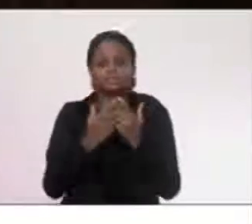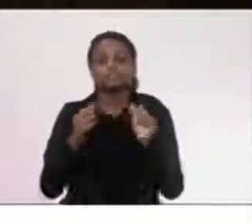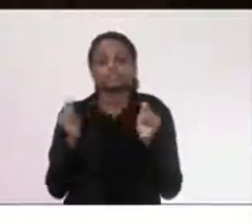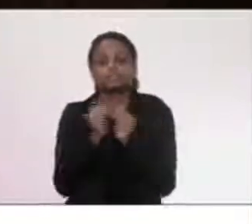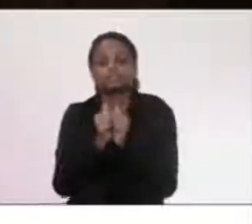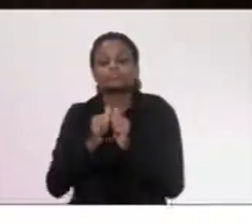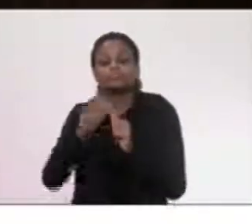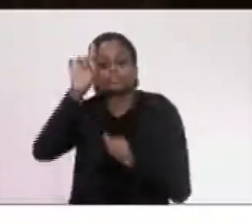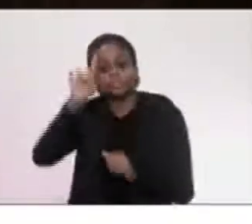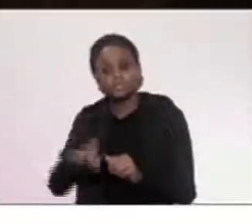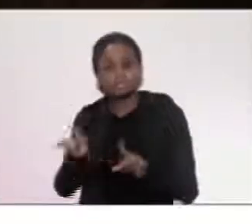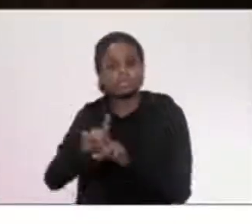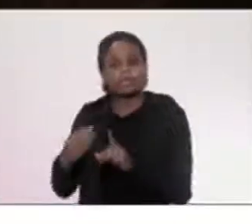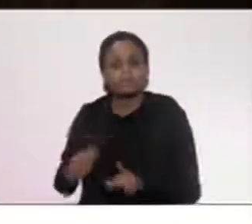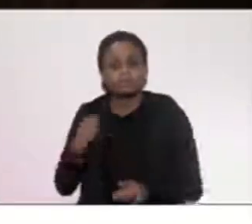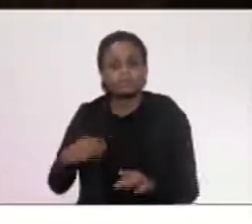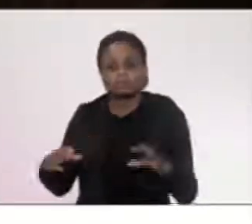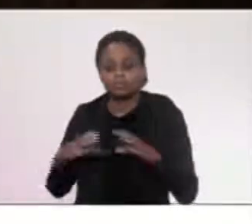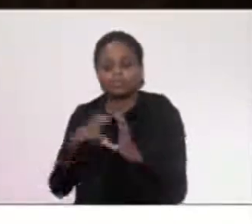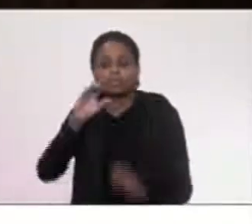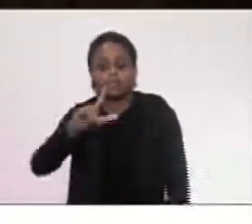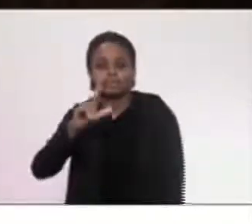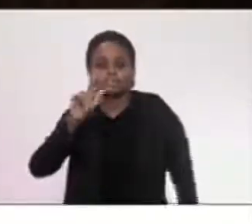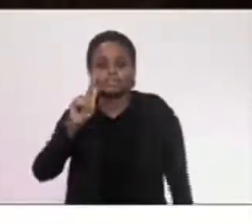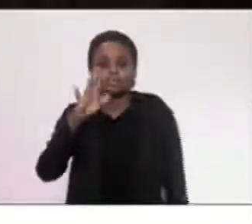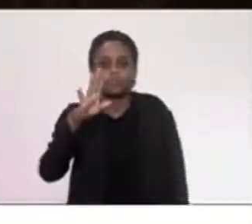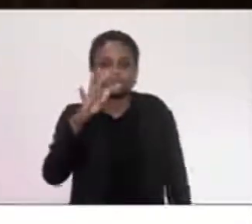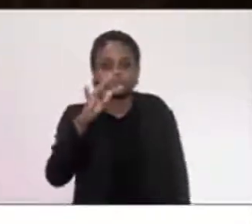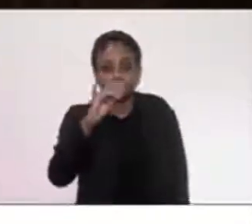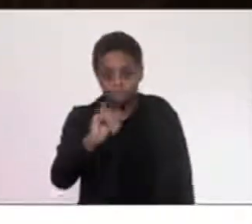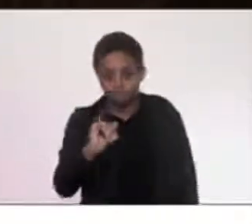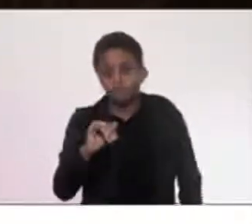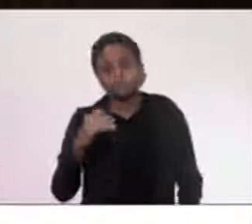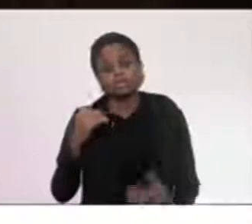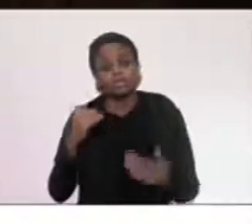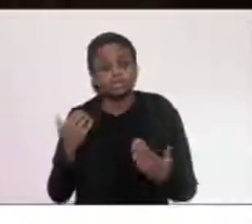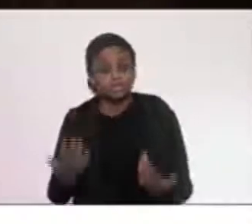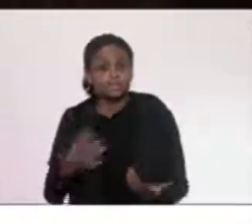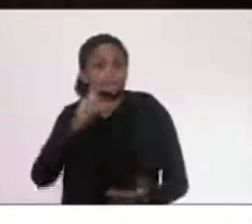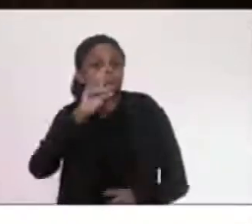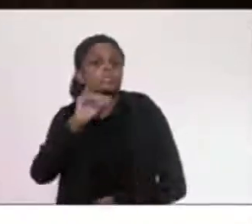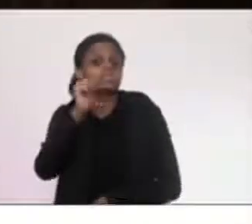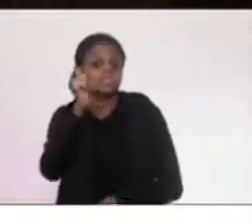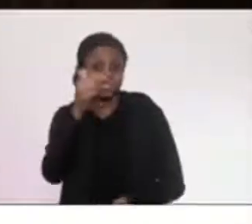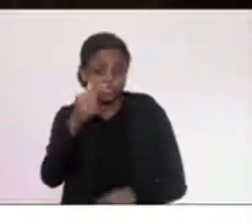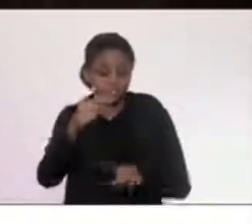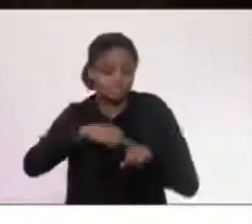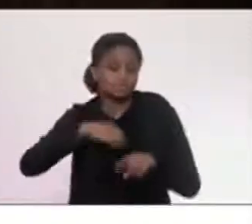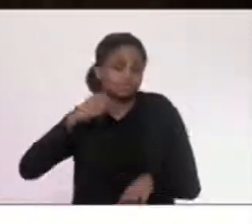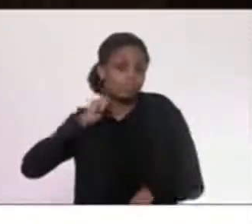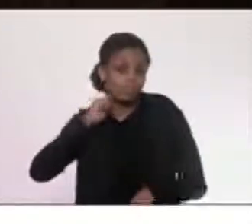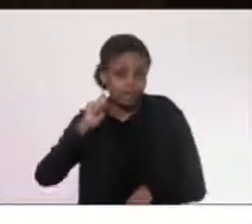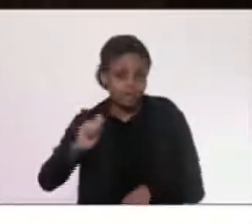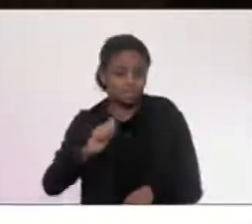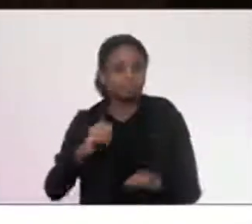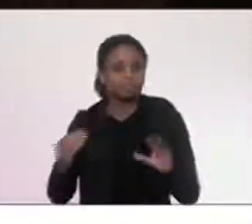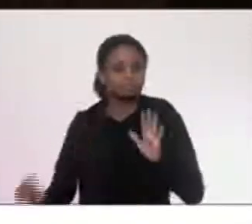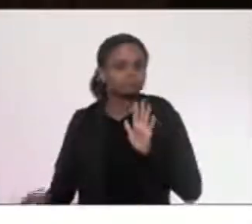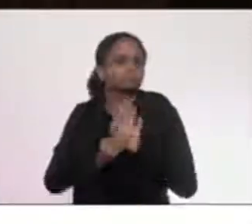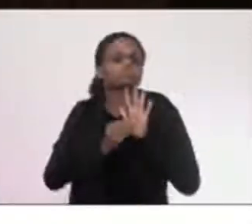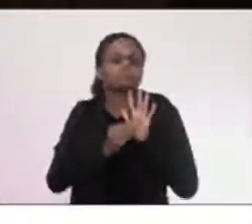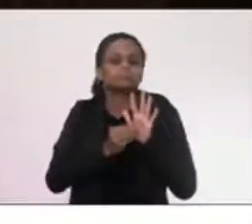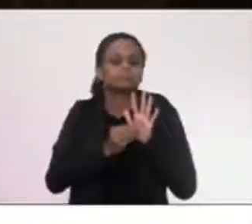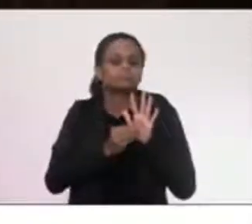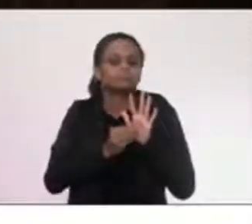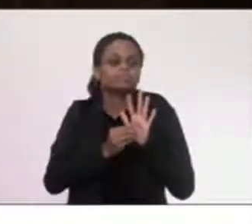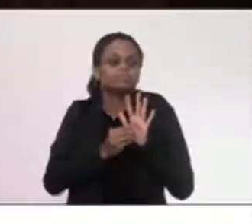e a vida da população LGBTI. E o dia 17 de maio fica marcado